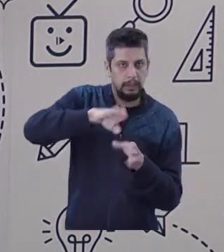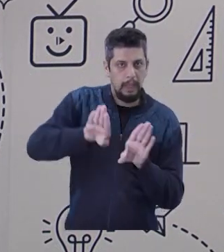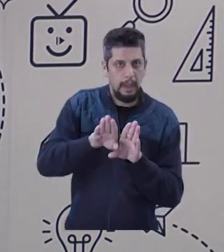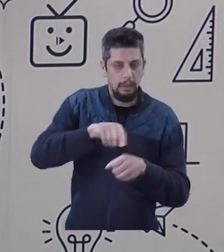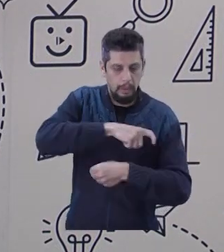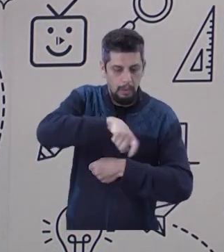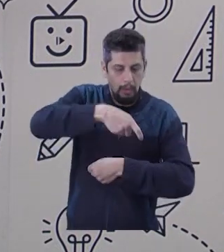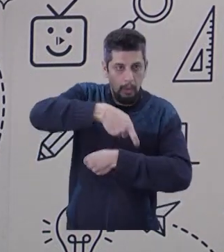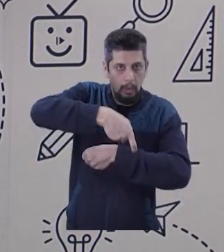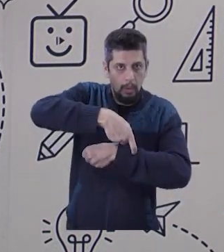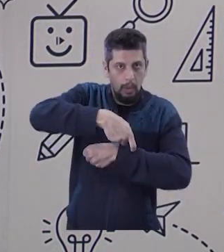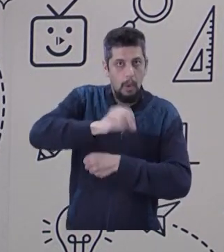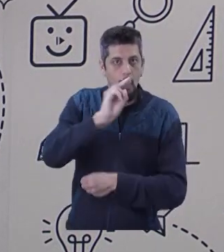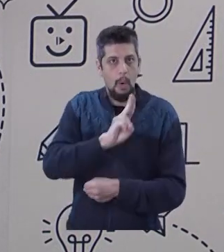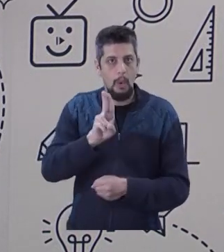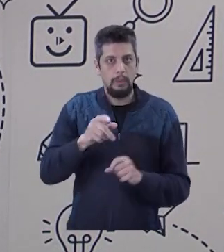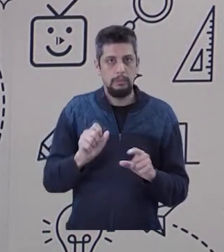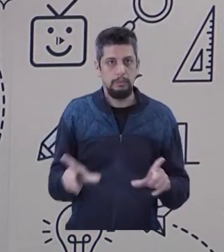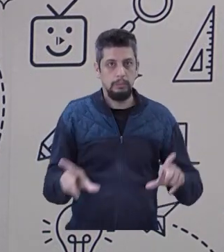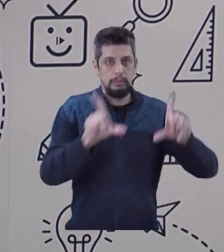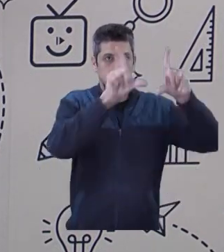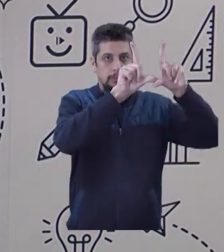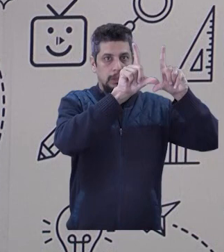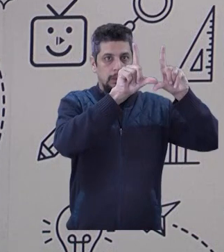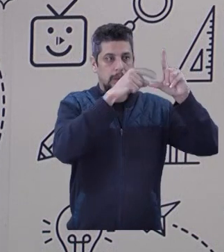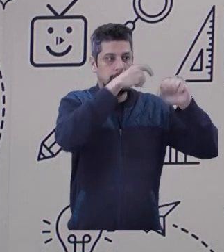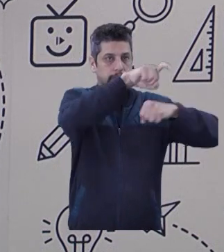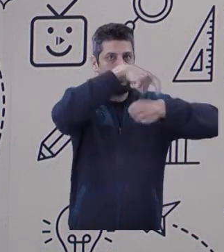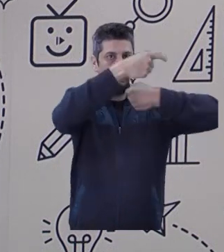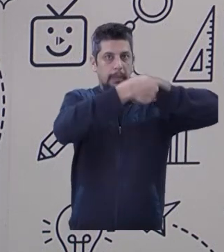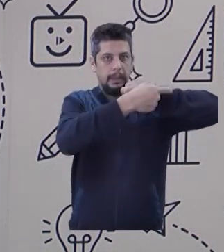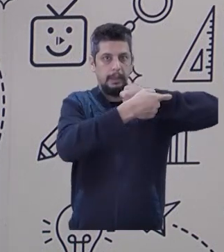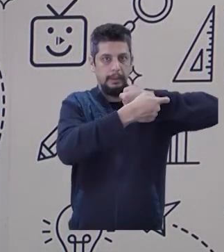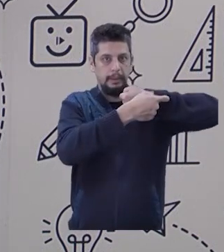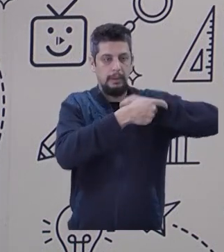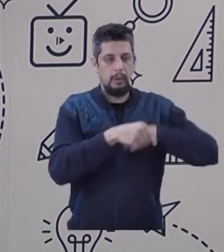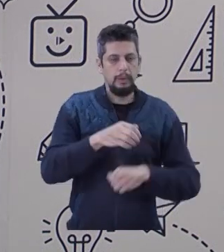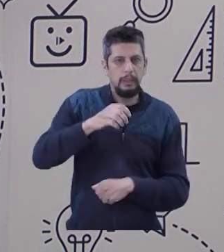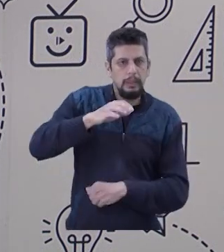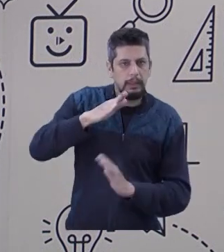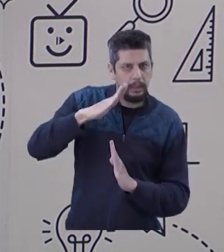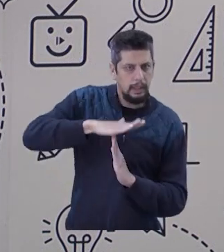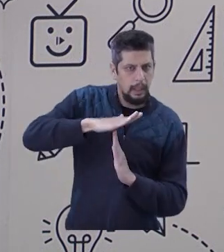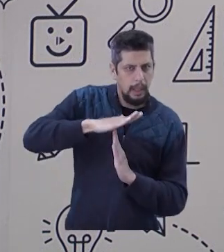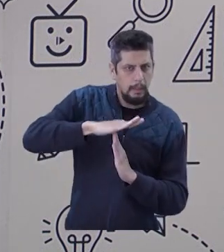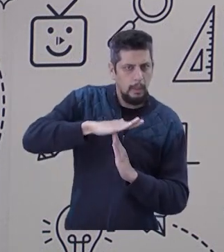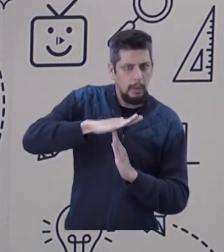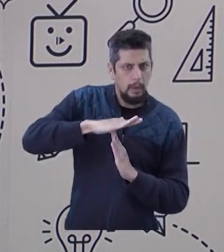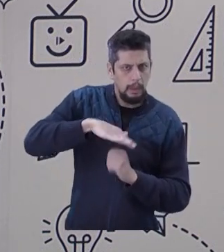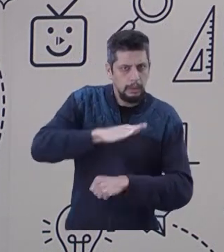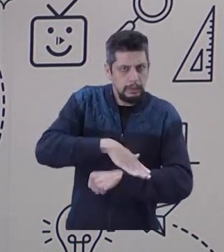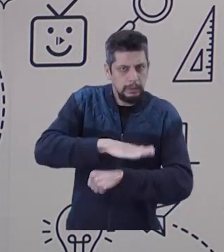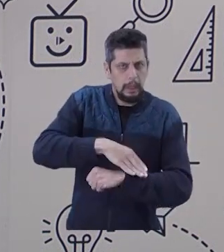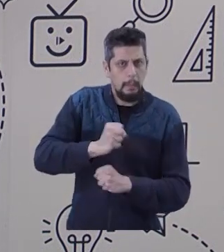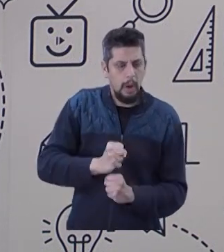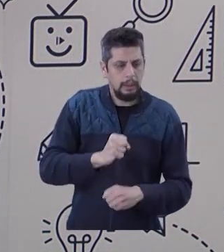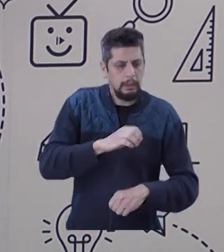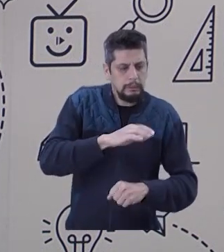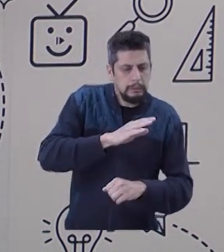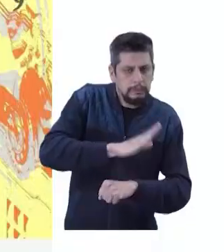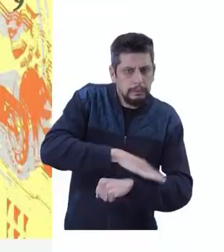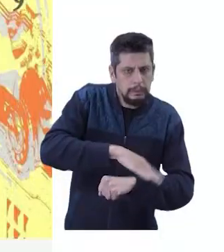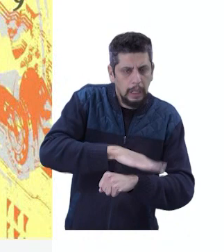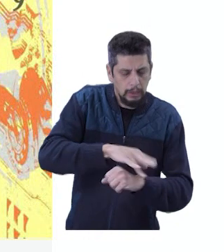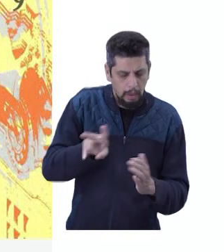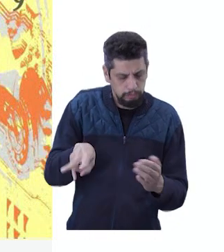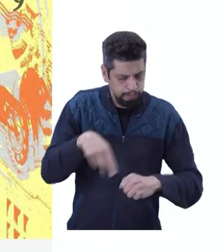vezes, de pulso ou de parede. De parede. Uhum. Isso mesmo. Então, o tempo dá para contar. É só pegar um relógio